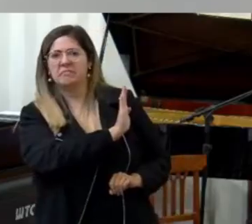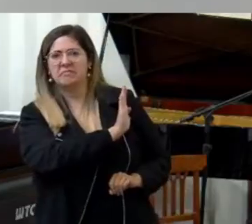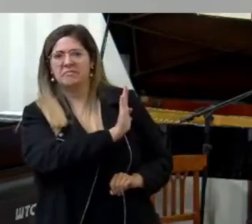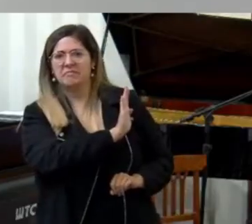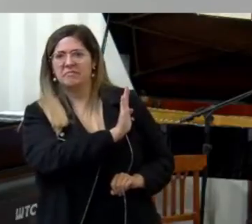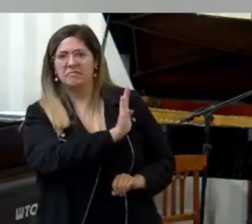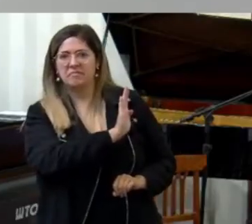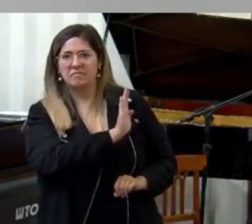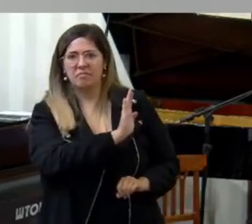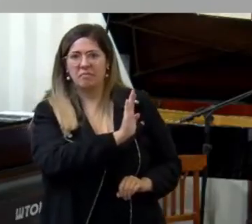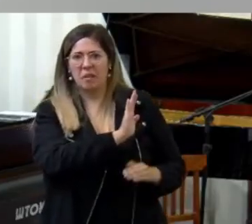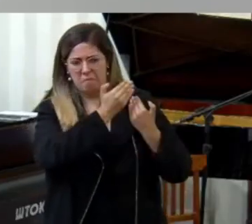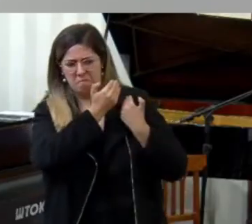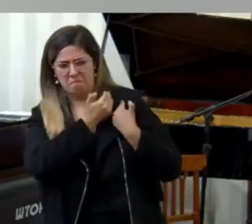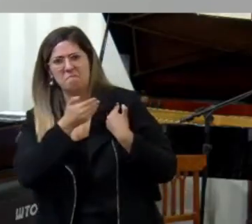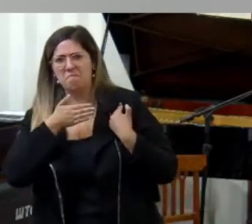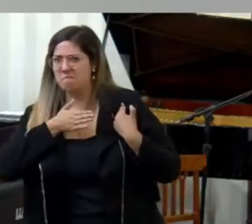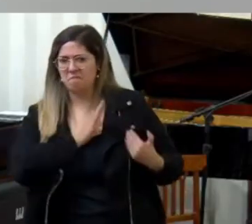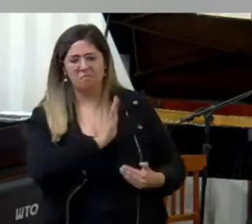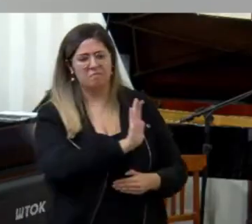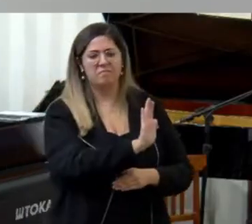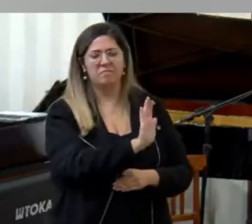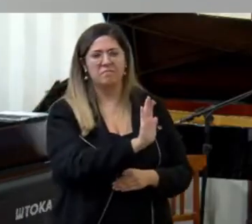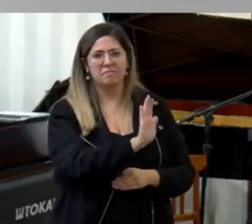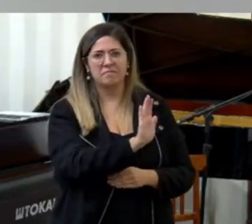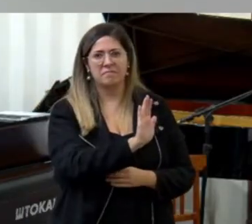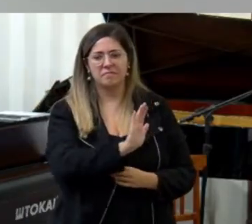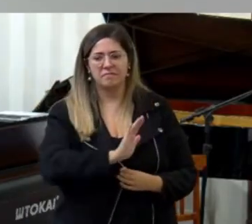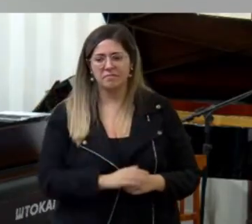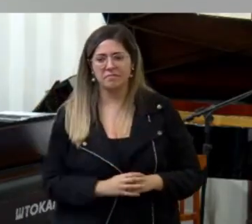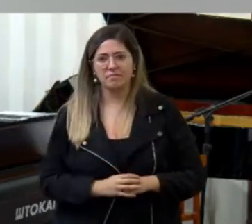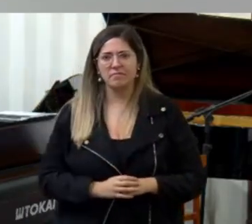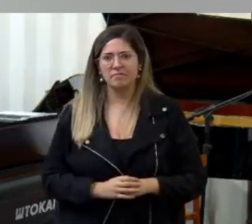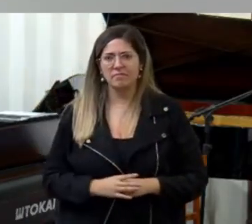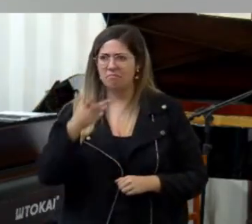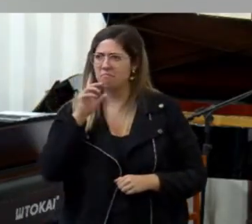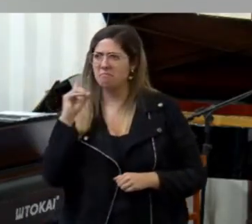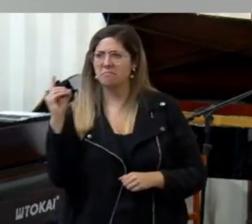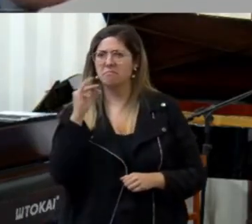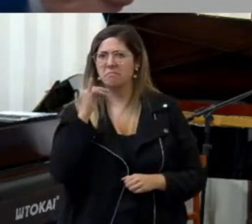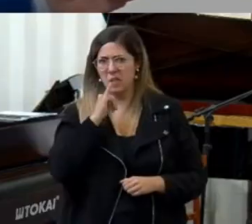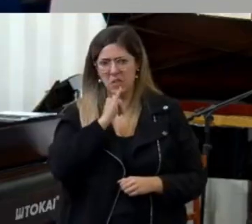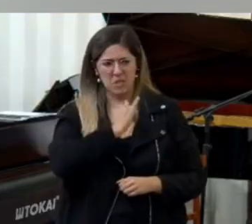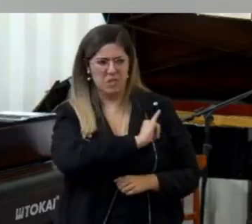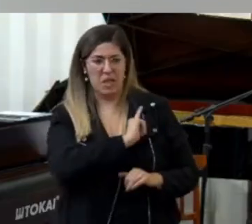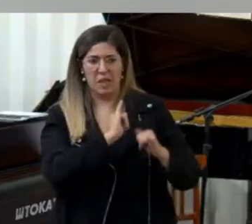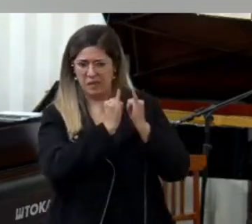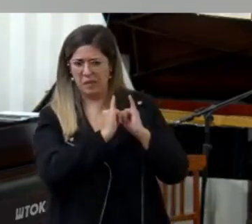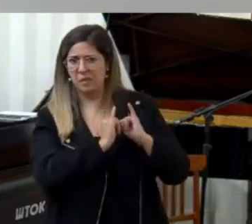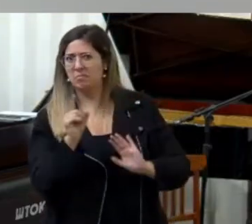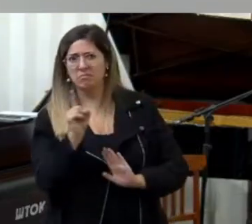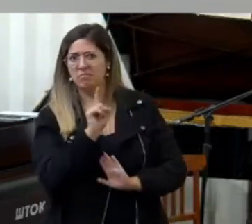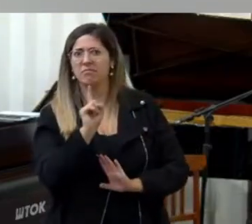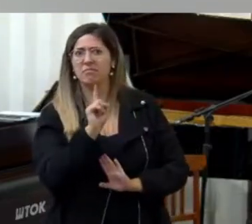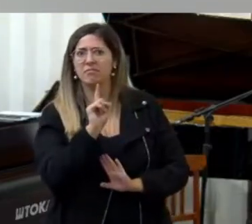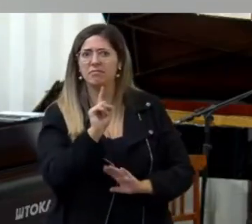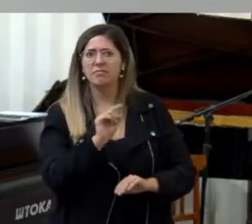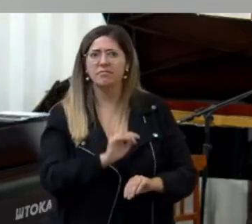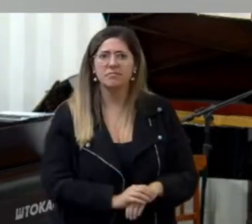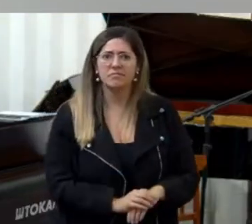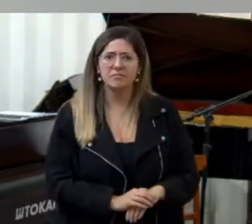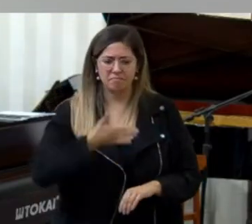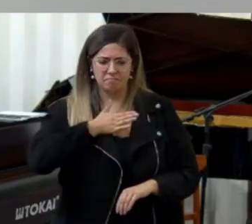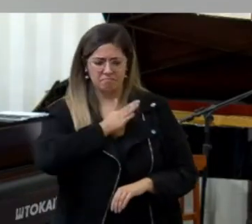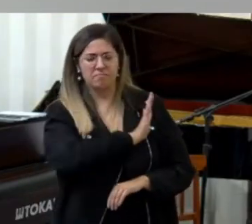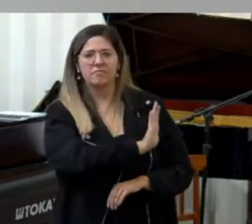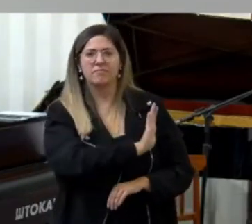Não põe esse peso sobre mim, eu não. Eu nem pronuncio os nomes deles. Isso é uma